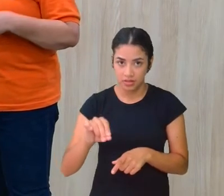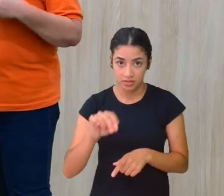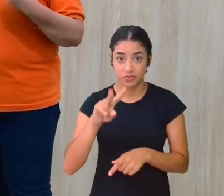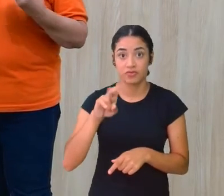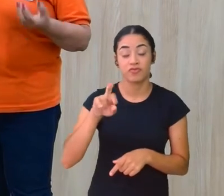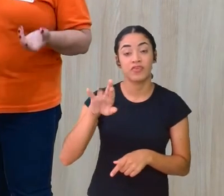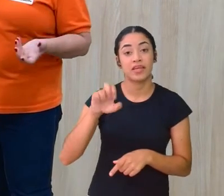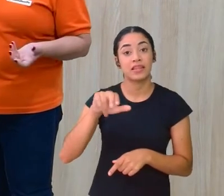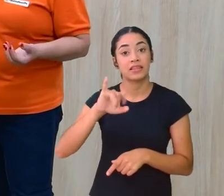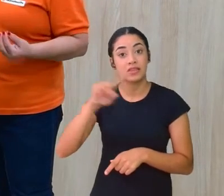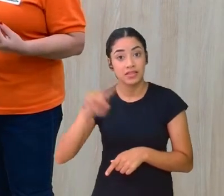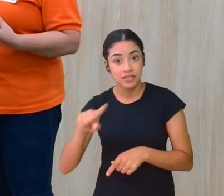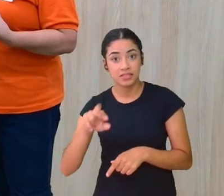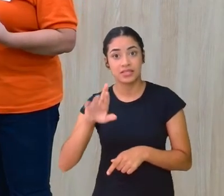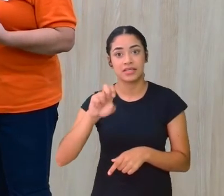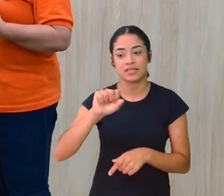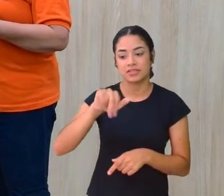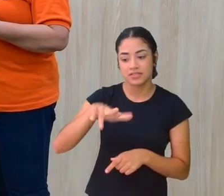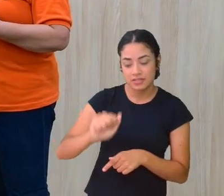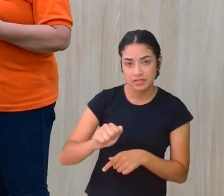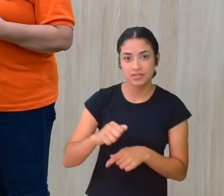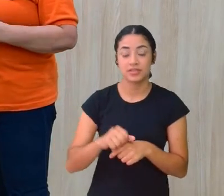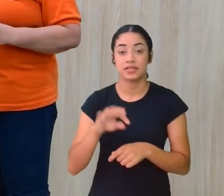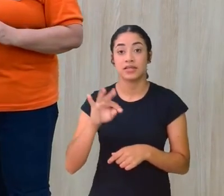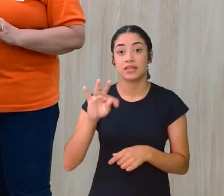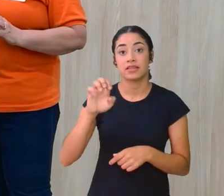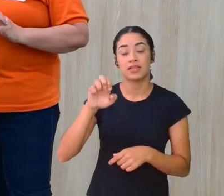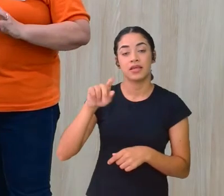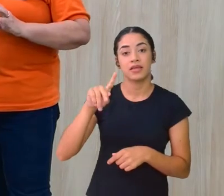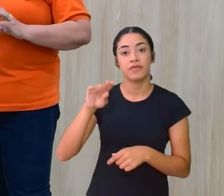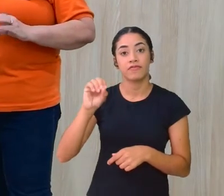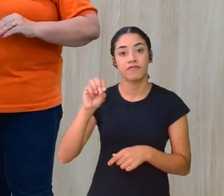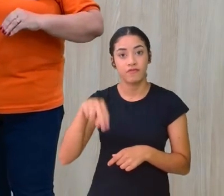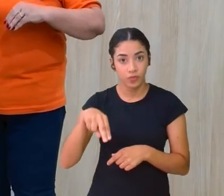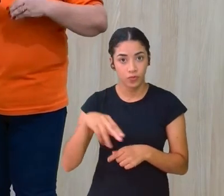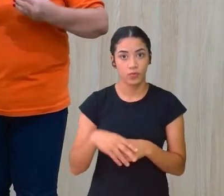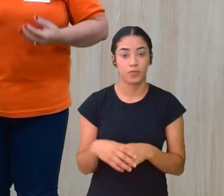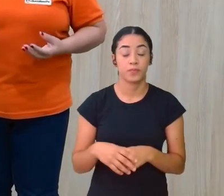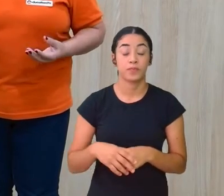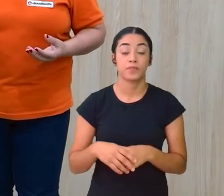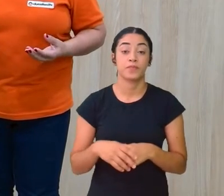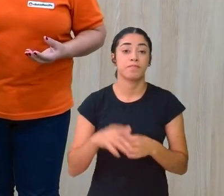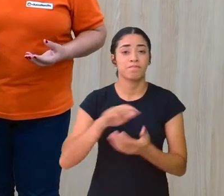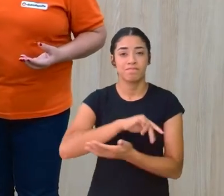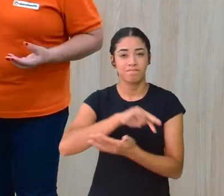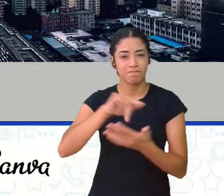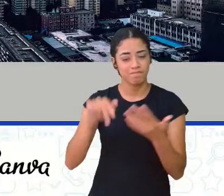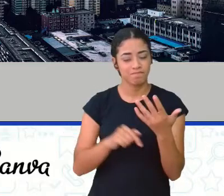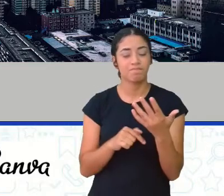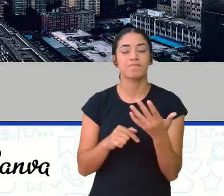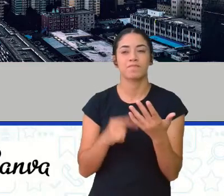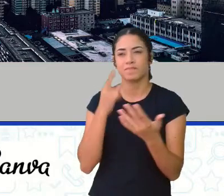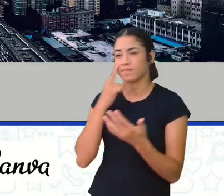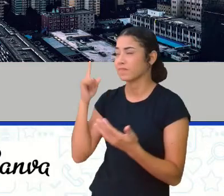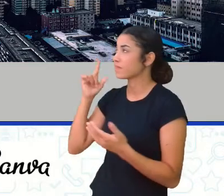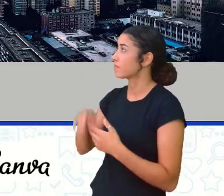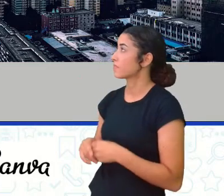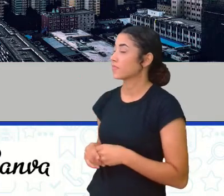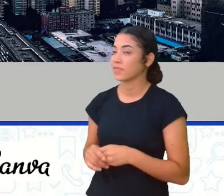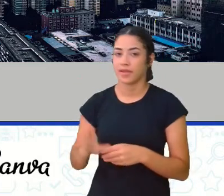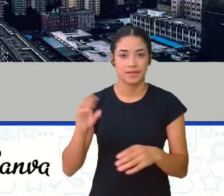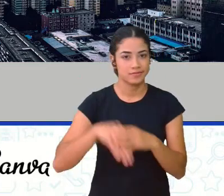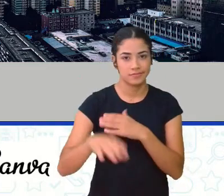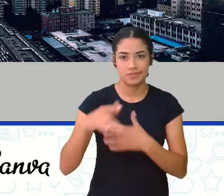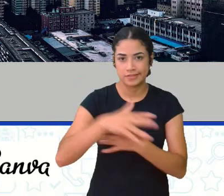verniz, a resina, o teflon e a borracha. Então, a gente está vendo aí que são, o que são usados numa grande cidade, não é,